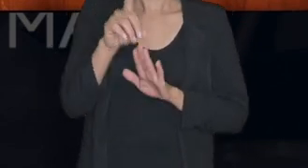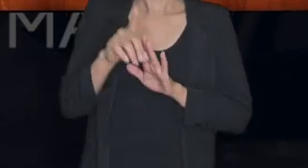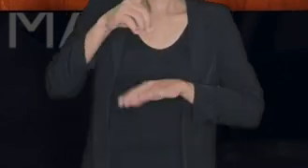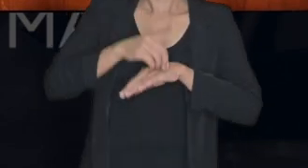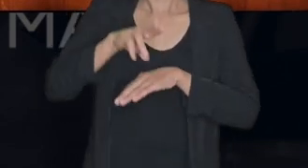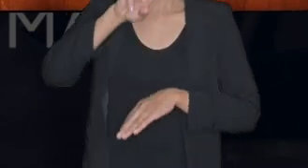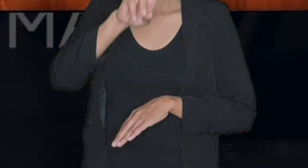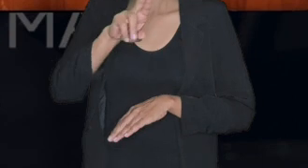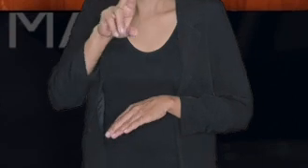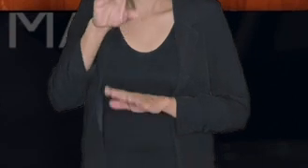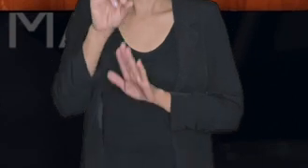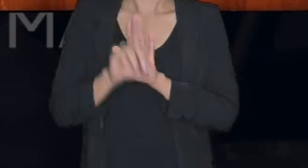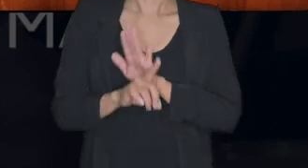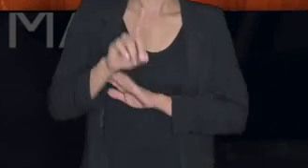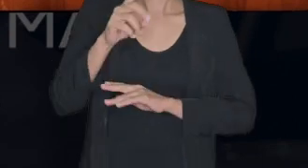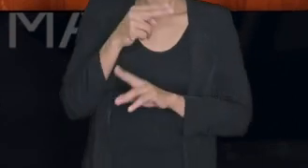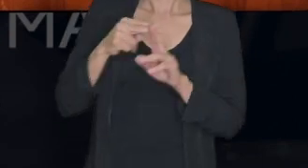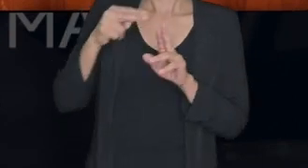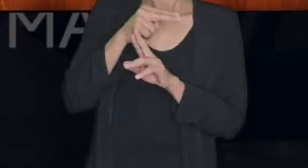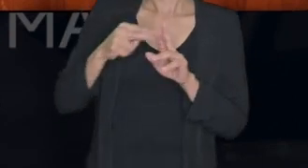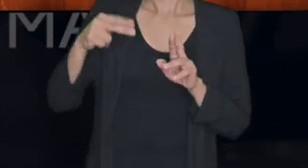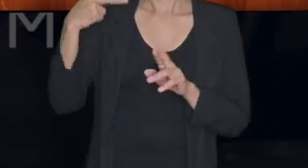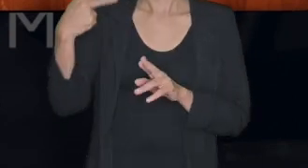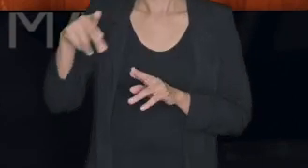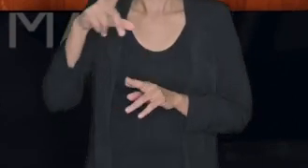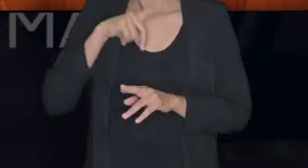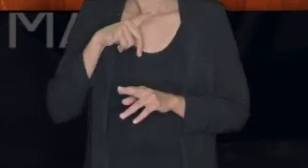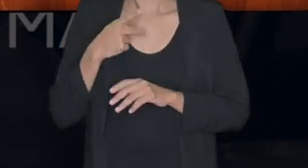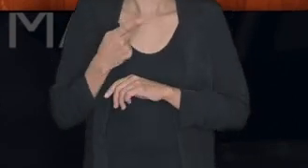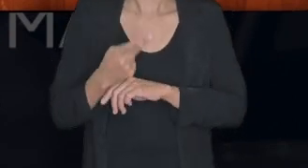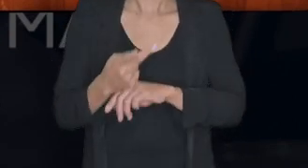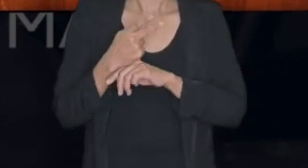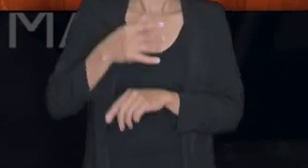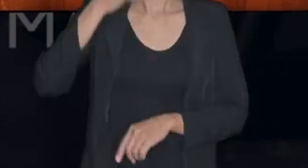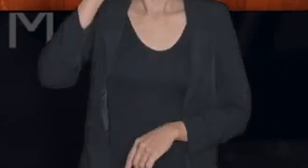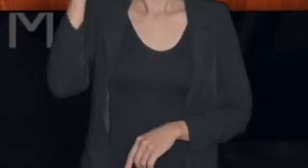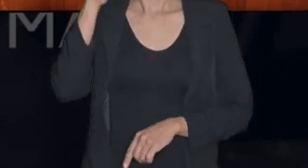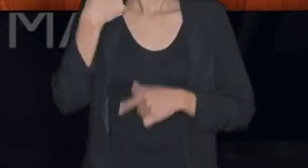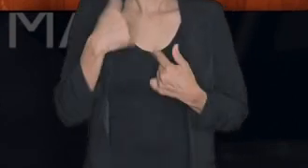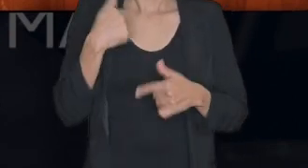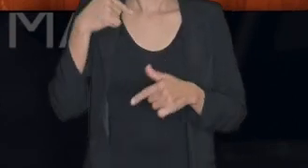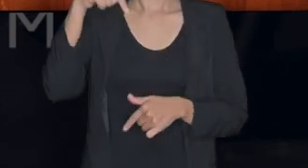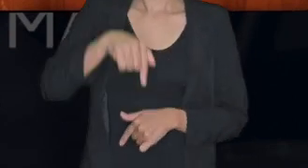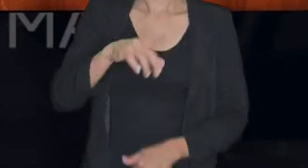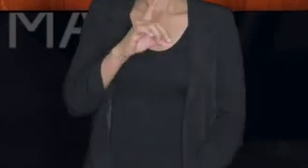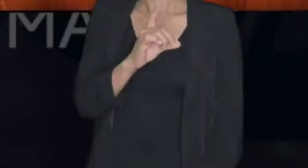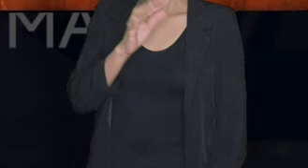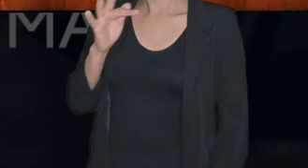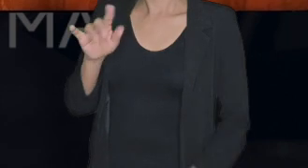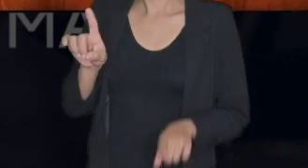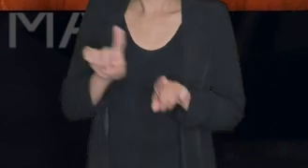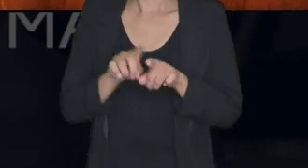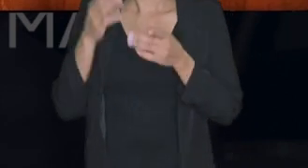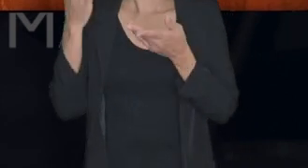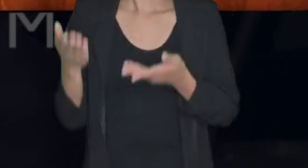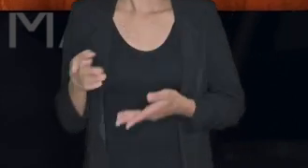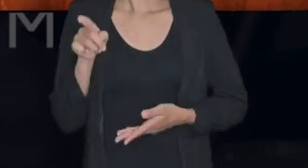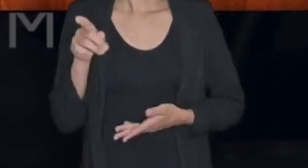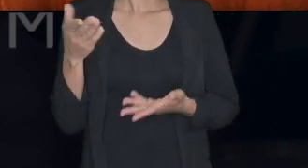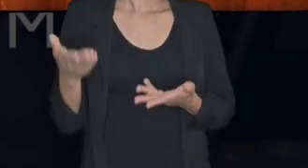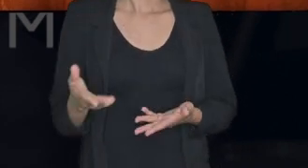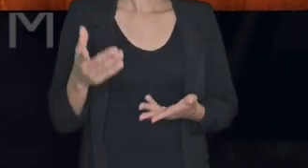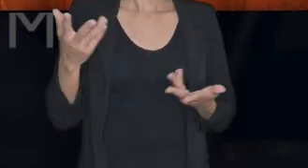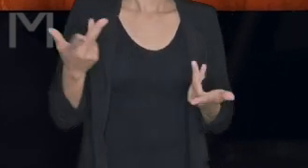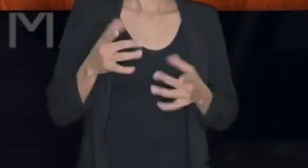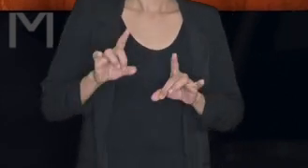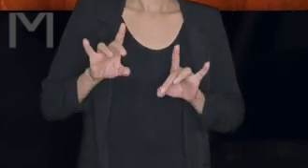procurador da Fazenda Nacional com atuação no Distrito Federal e é um grande especialista em